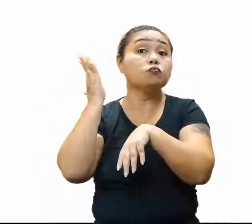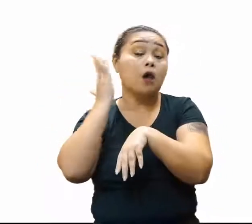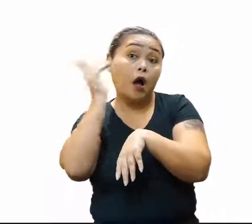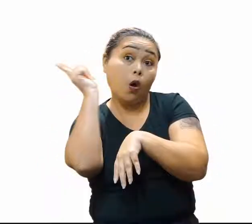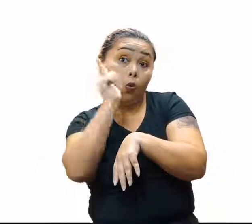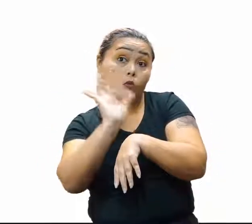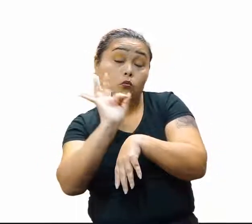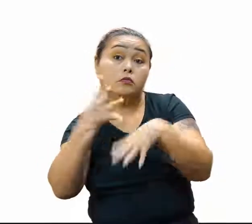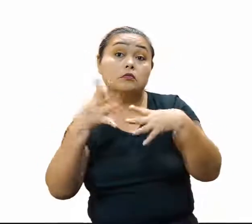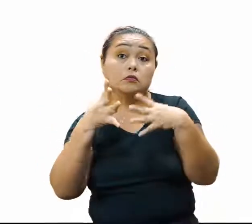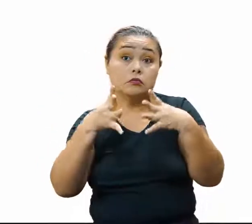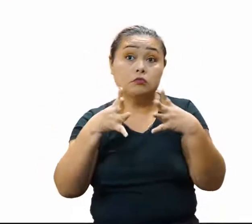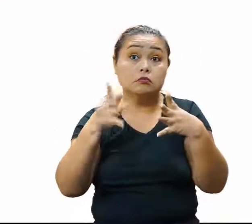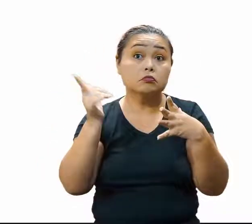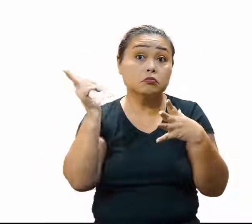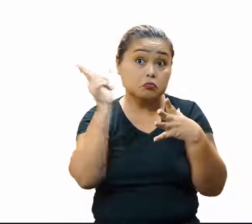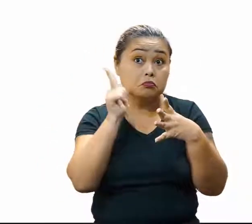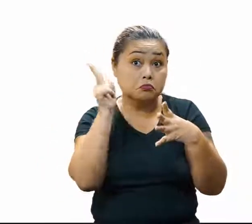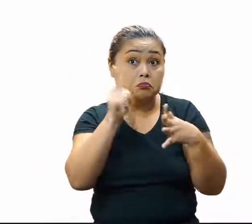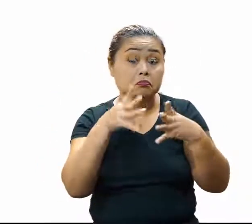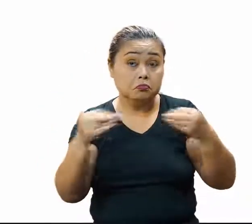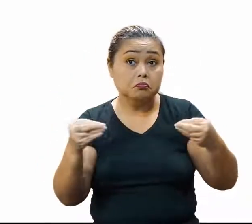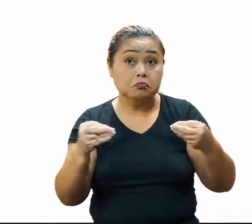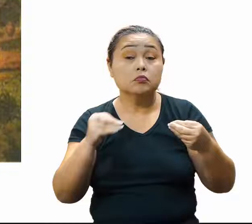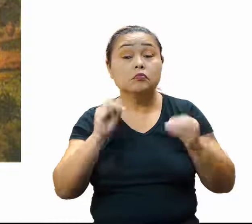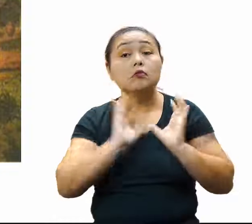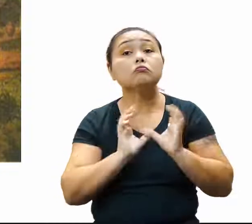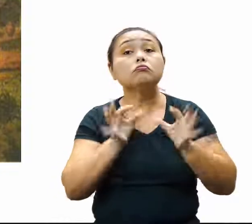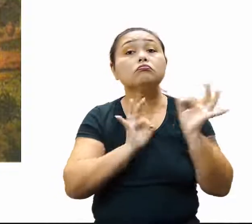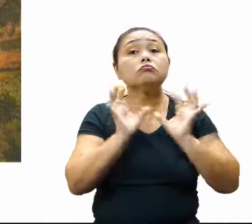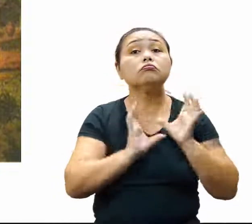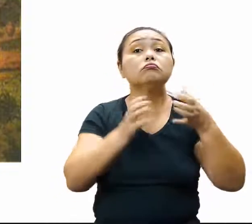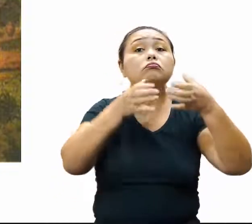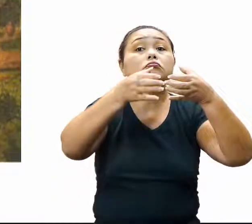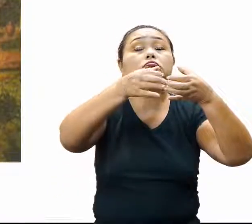morriam. E é quando se tornavam, então, a elite guaporeana.